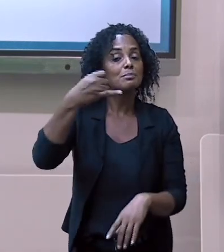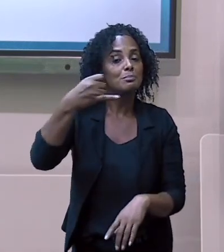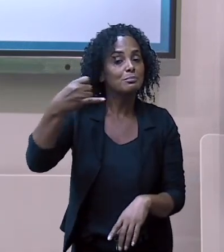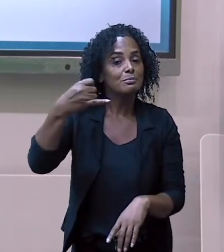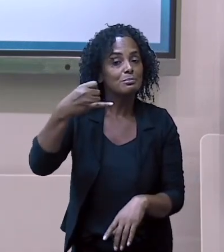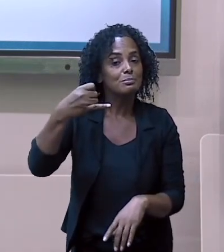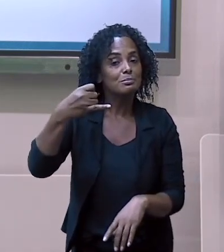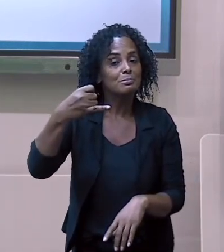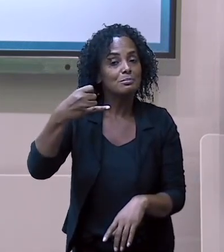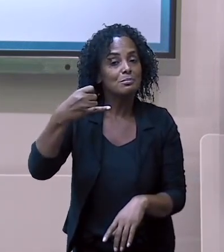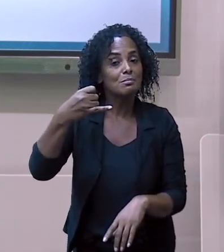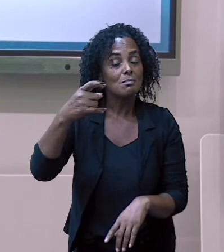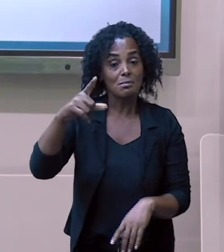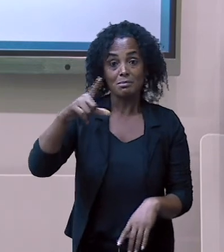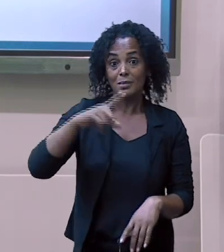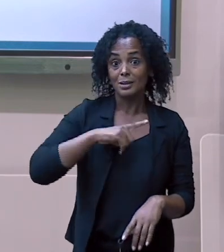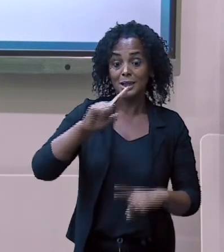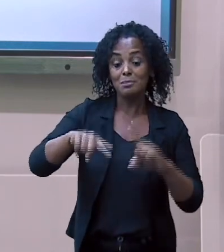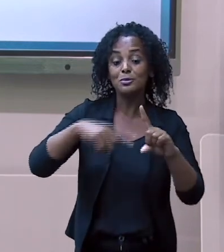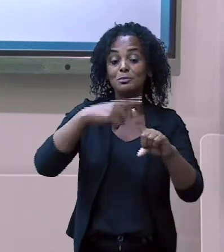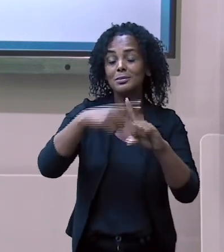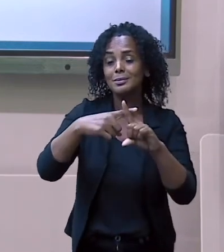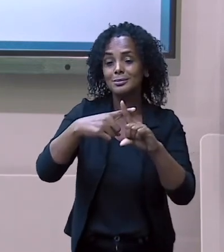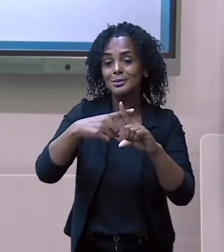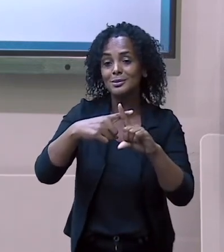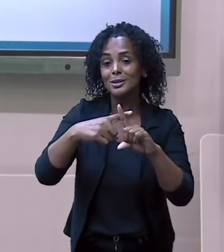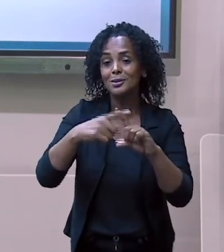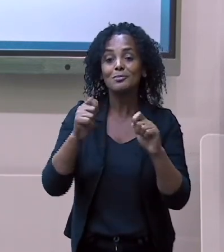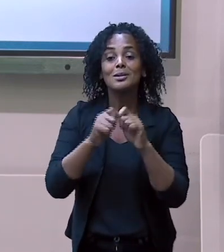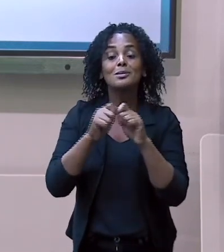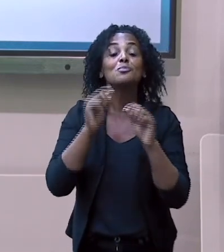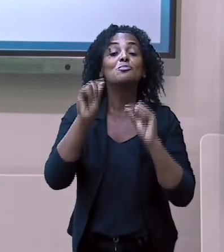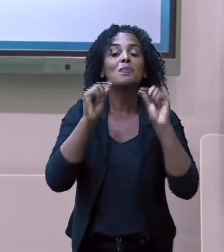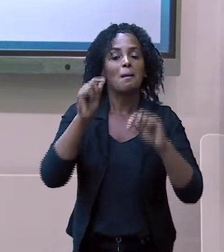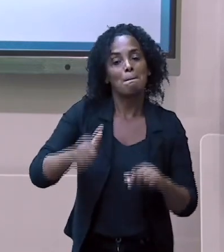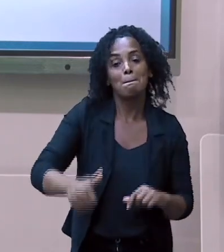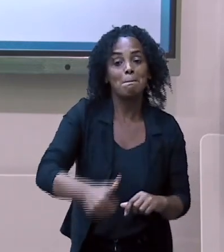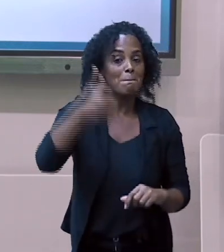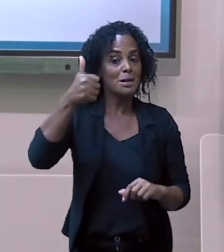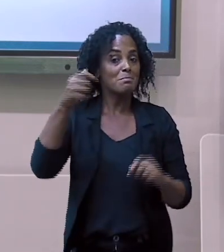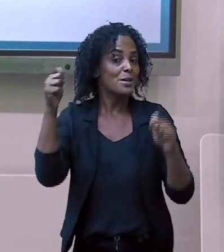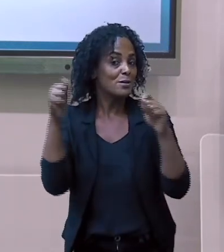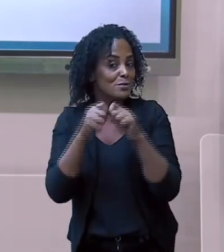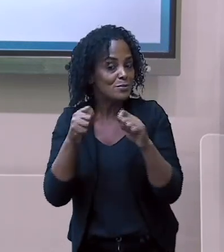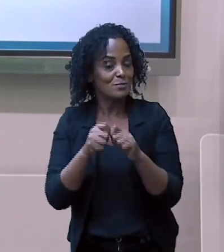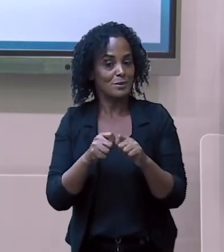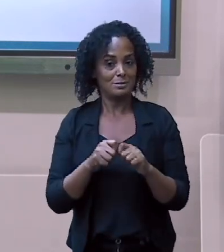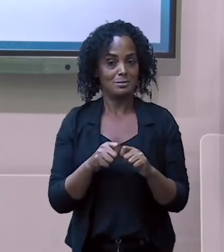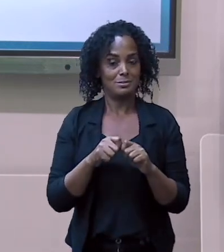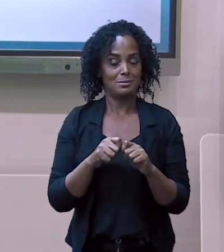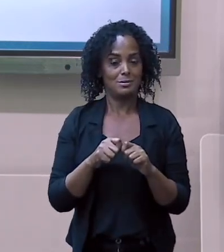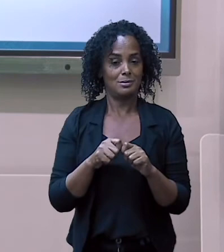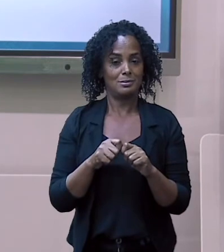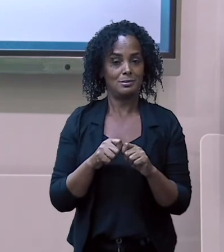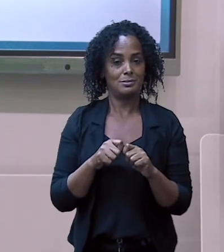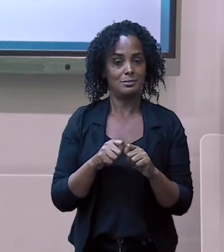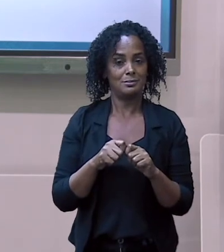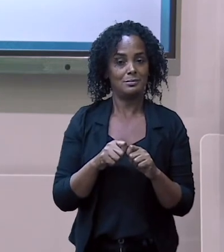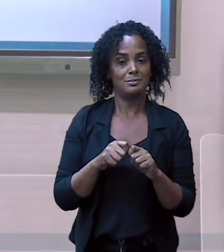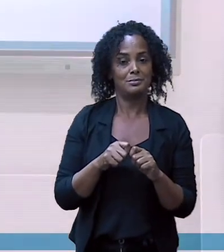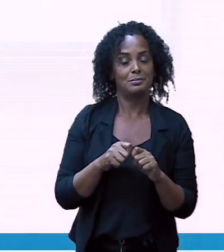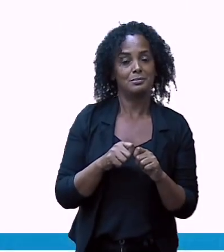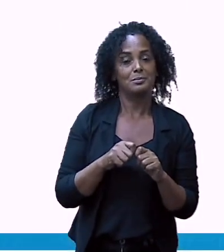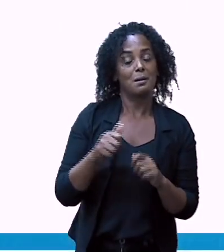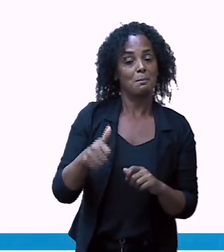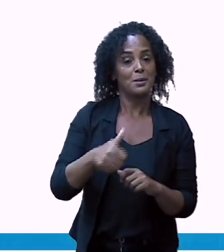que a gente tem que resolvê-la primeiramente, depois a gente vai resolver as demais operações. Então, nós temos